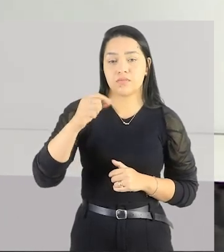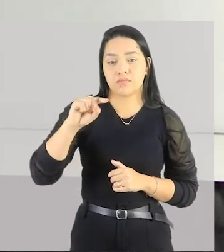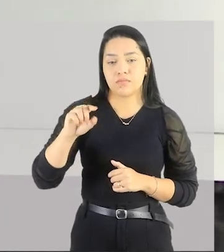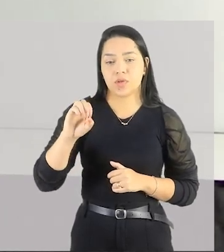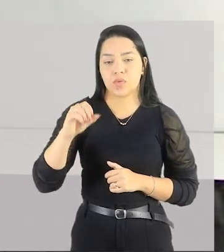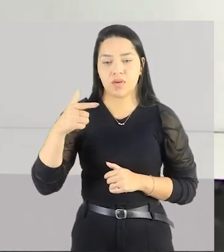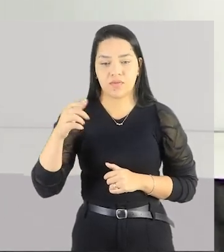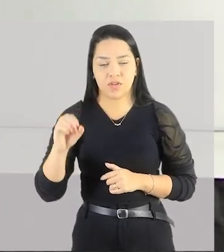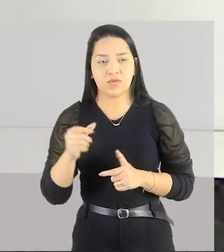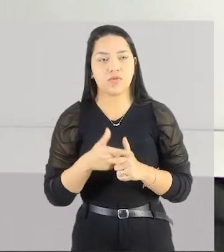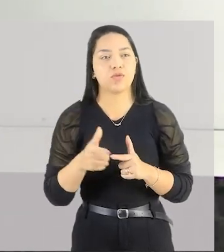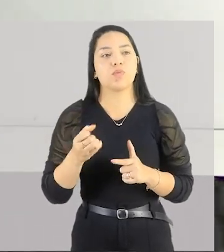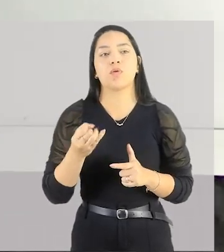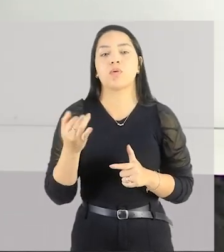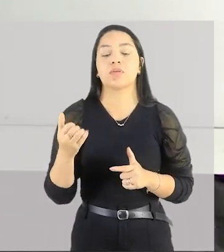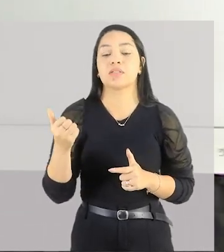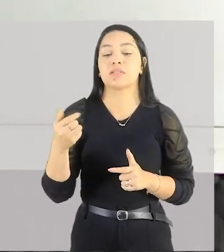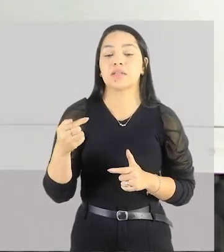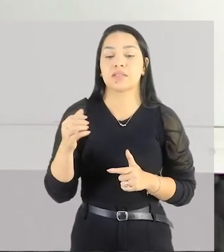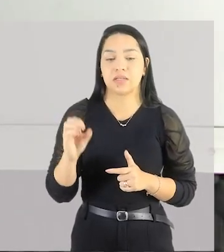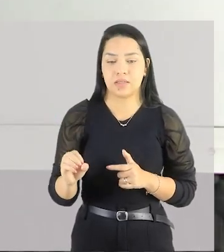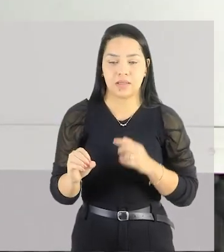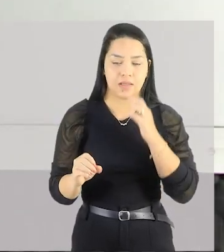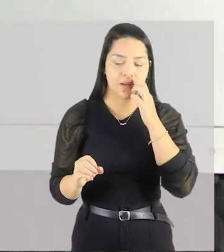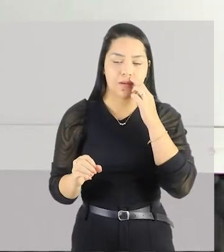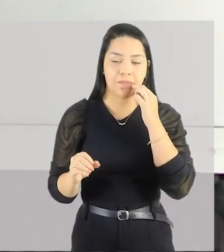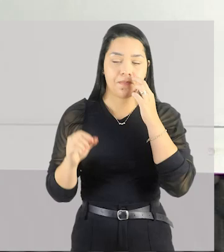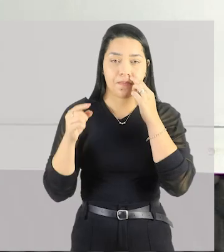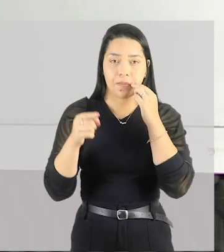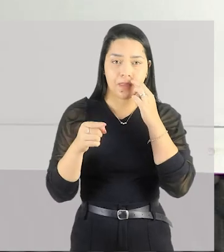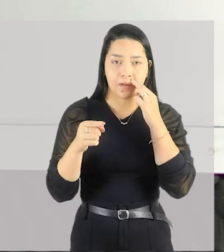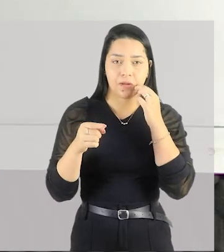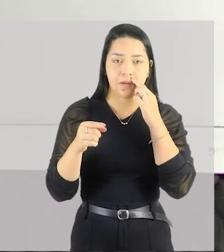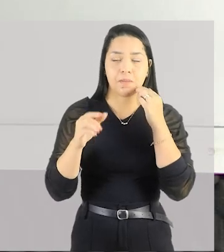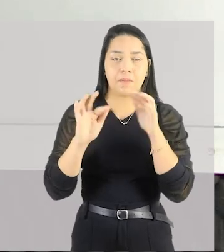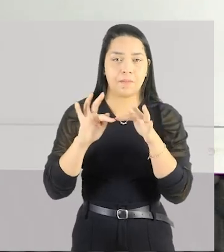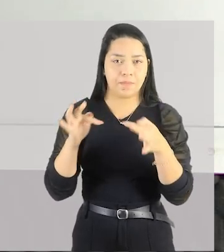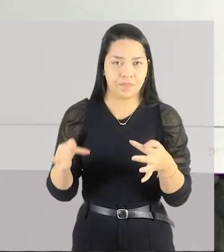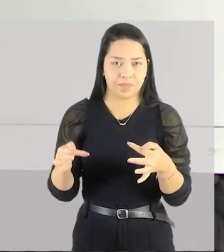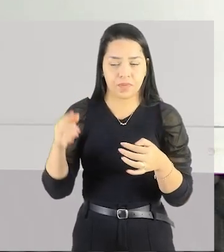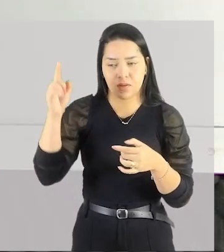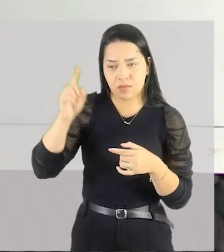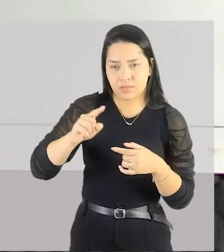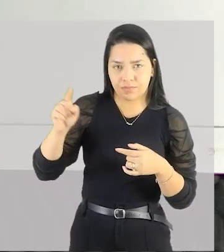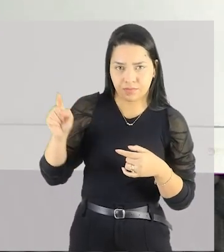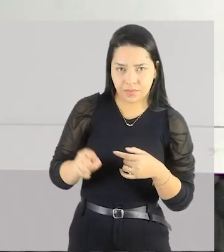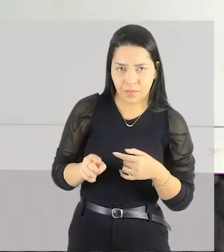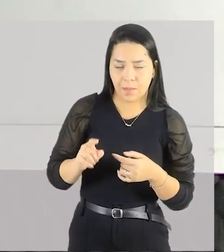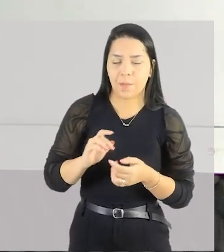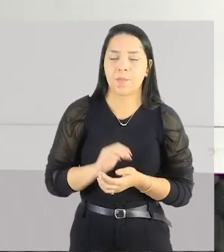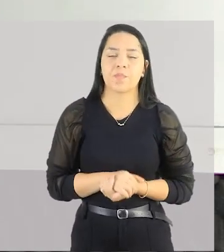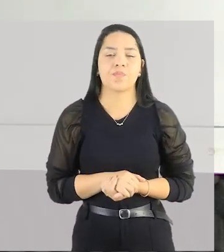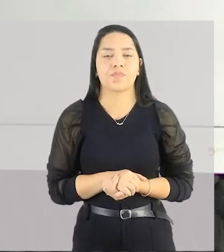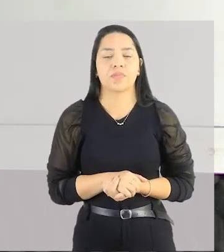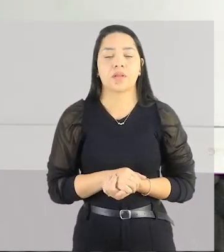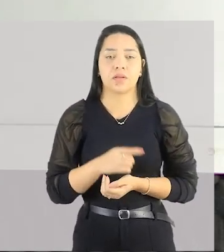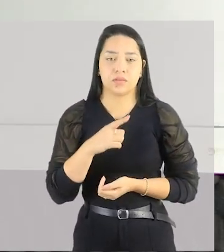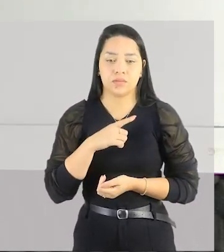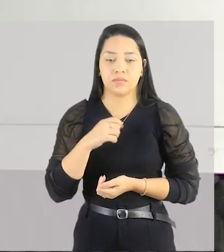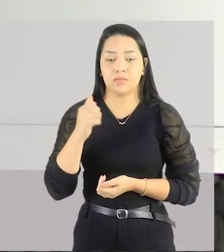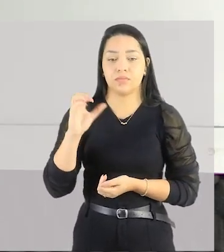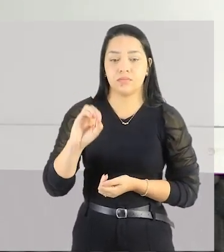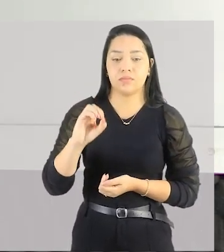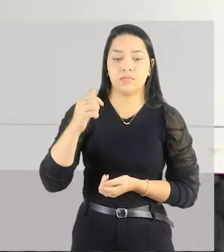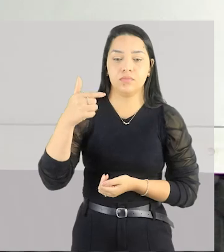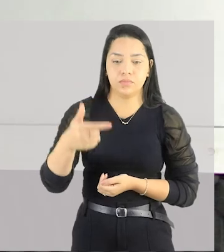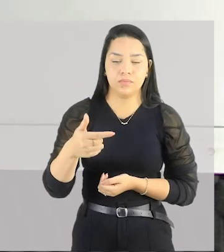1020 dividido por quanto? 170. Na hora que você simplifica, corta um zero de cima e um zero de baixo, aí sim fica